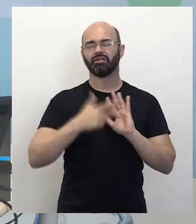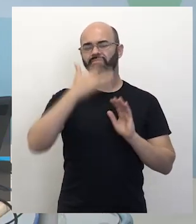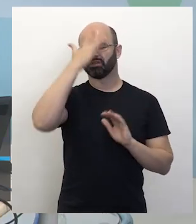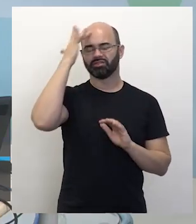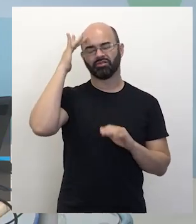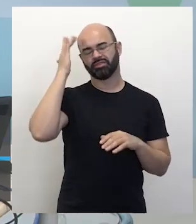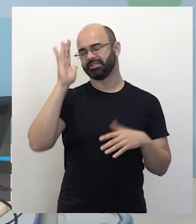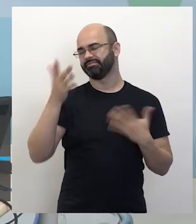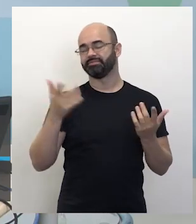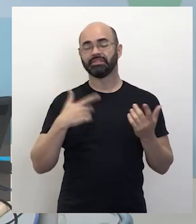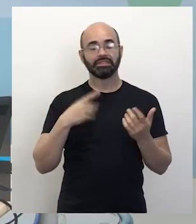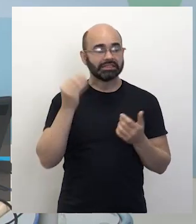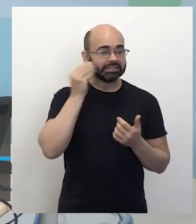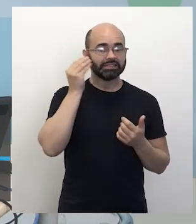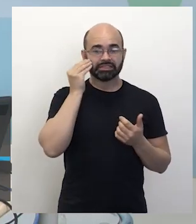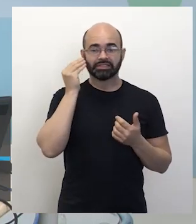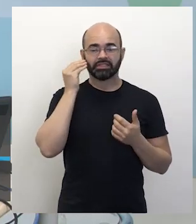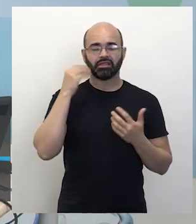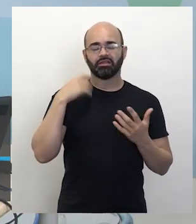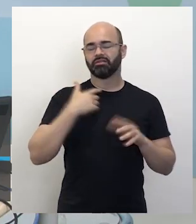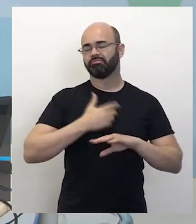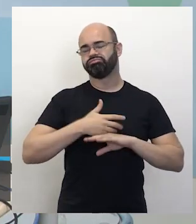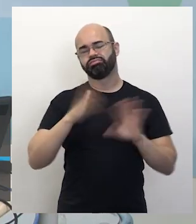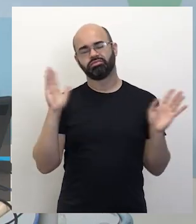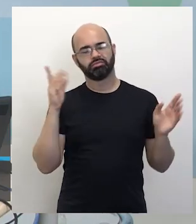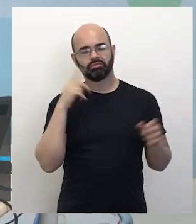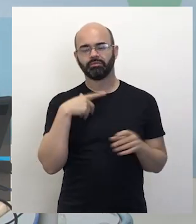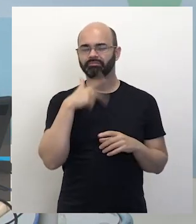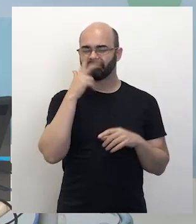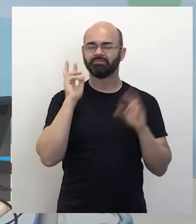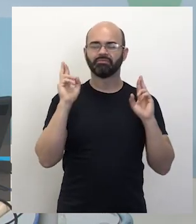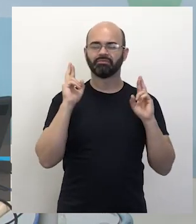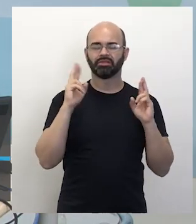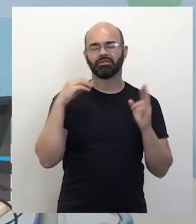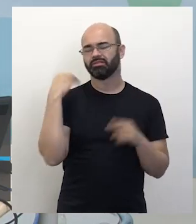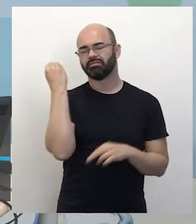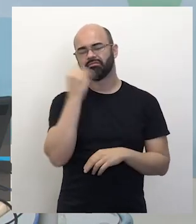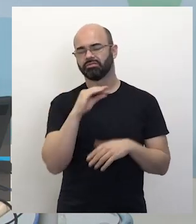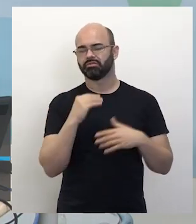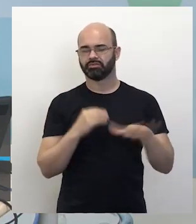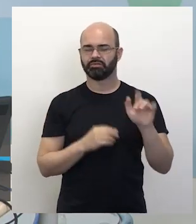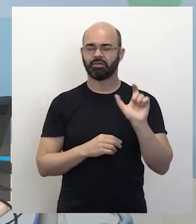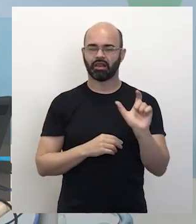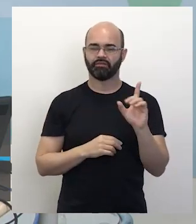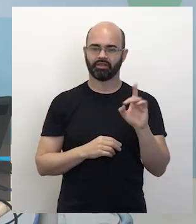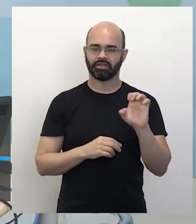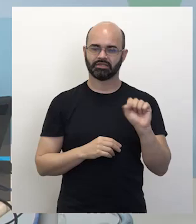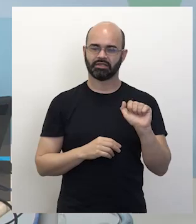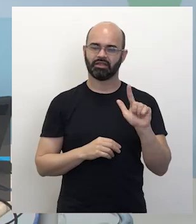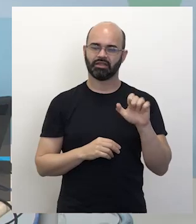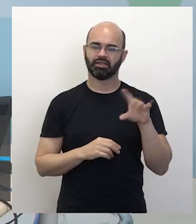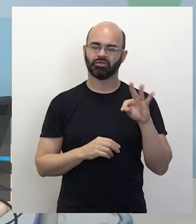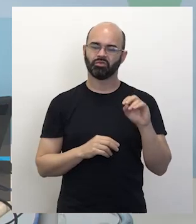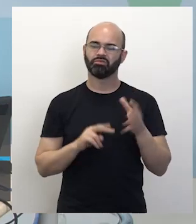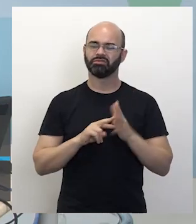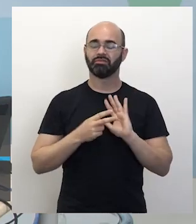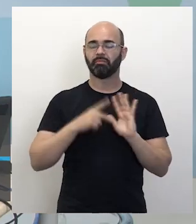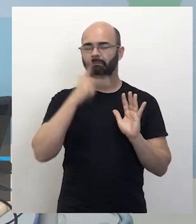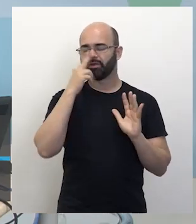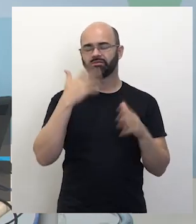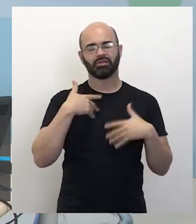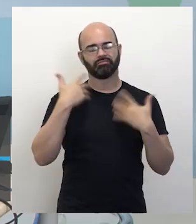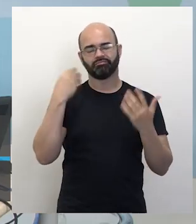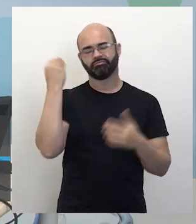as esperanças de encontrar um emprego. Essa é a categoria, o desalento, né? Então, olha aí quanta gente no nosso país a gente